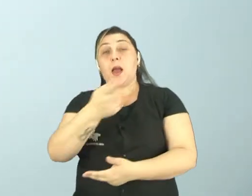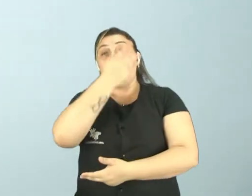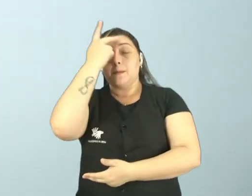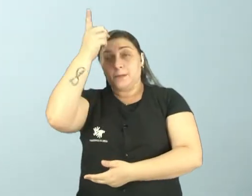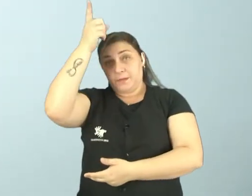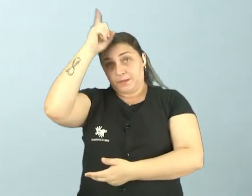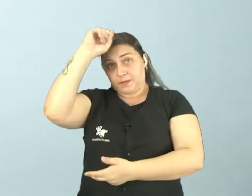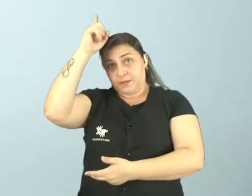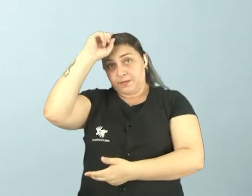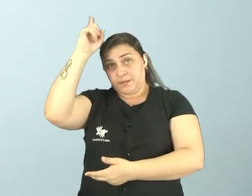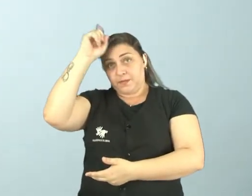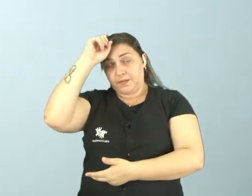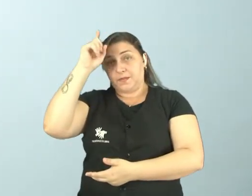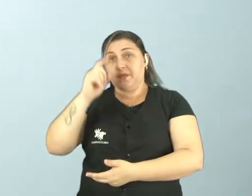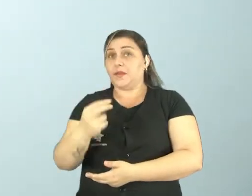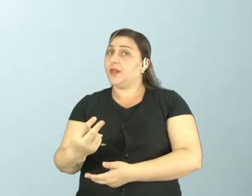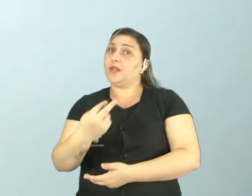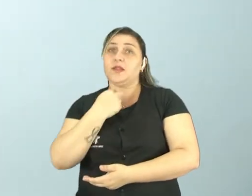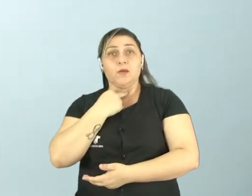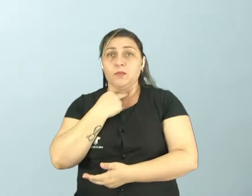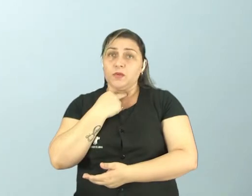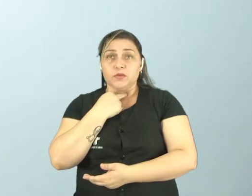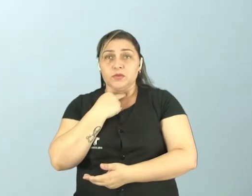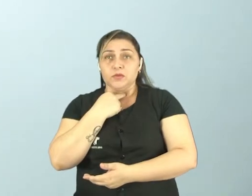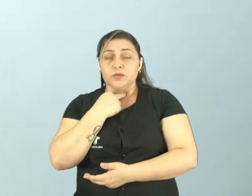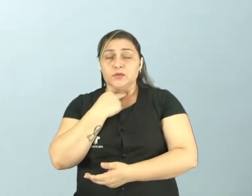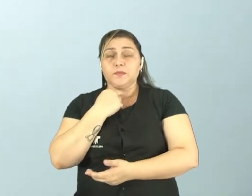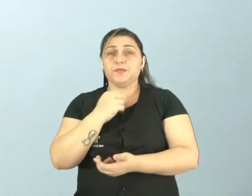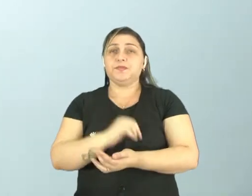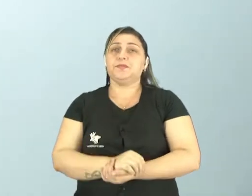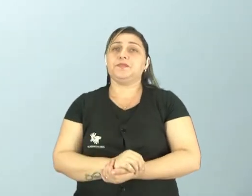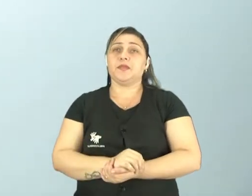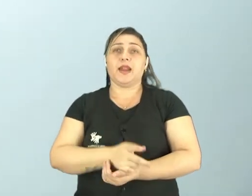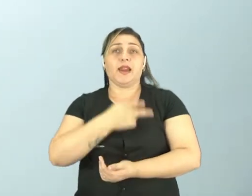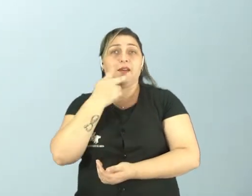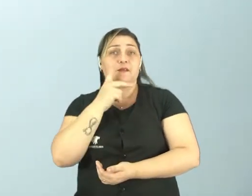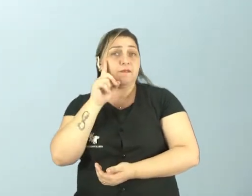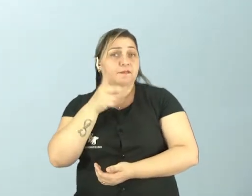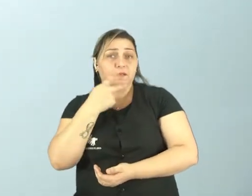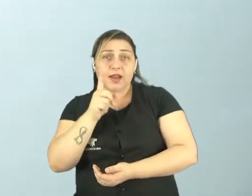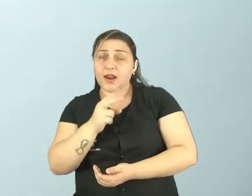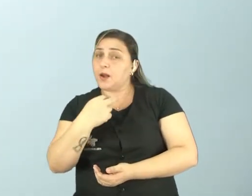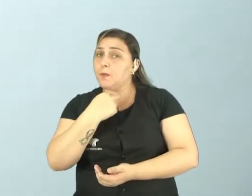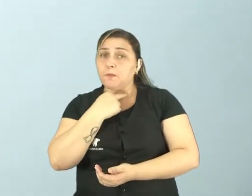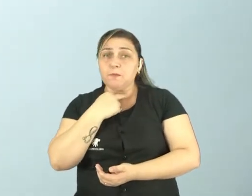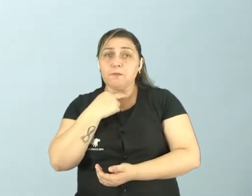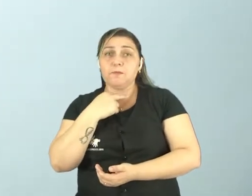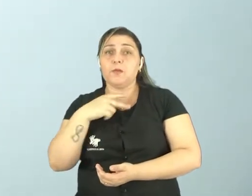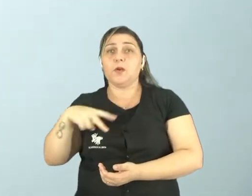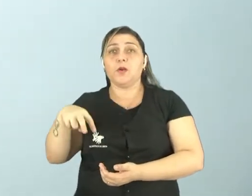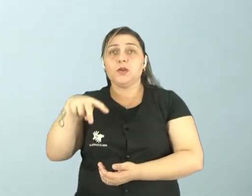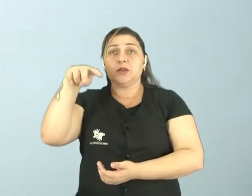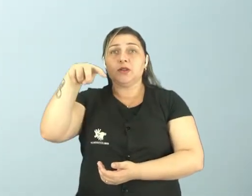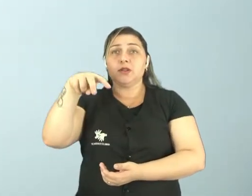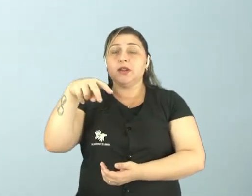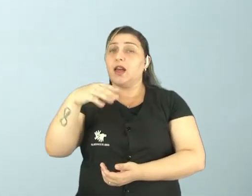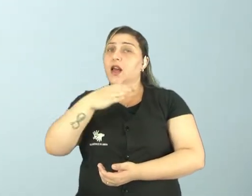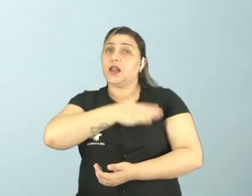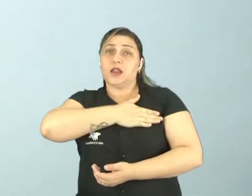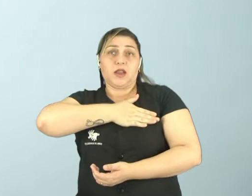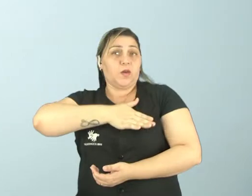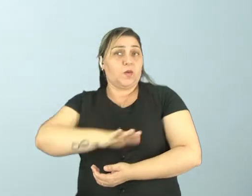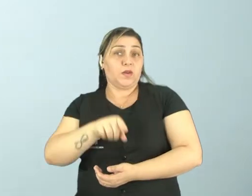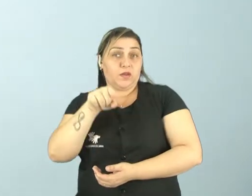adulta dizendo para você assim, ó, não pode. Bom, quando ela diz que não pode subir no armário, ela está dizendo para você que ela não gostaria que